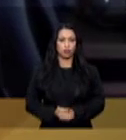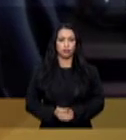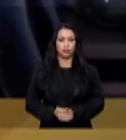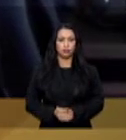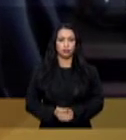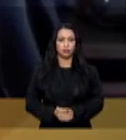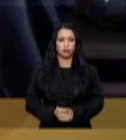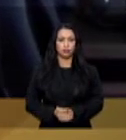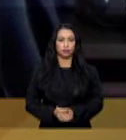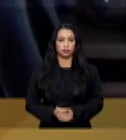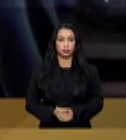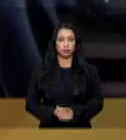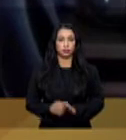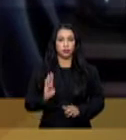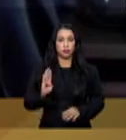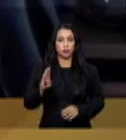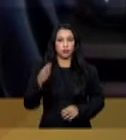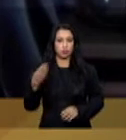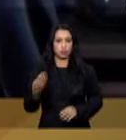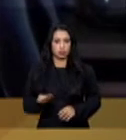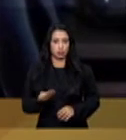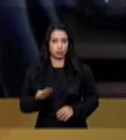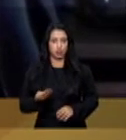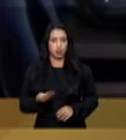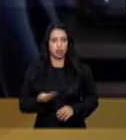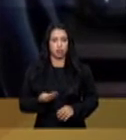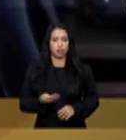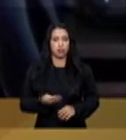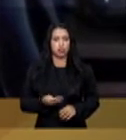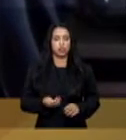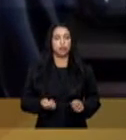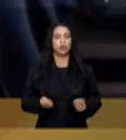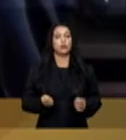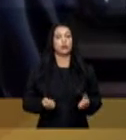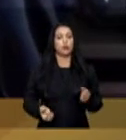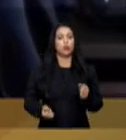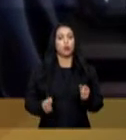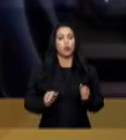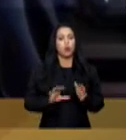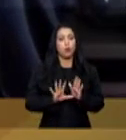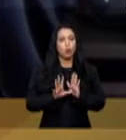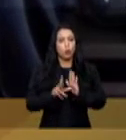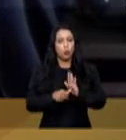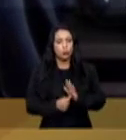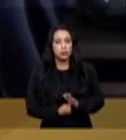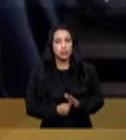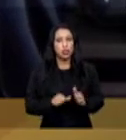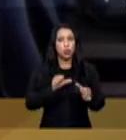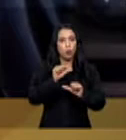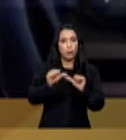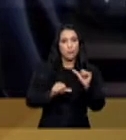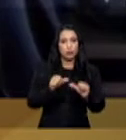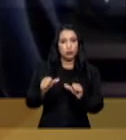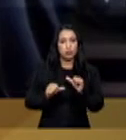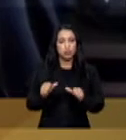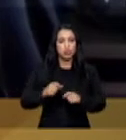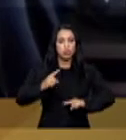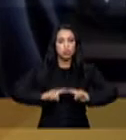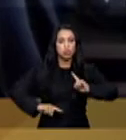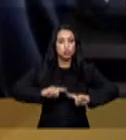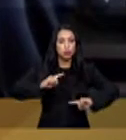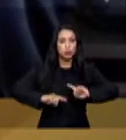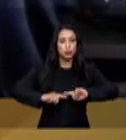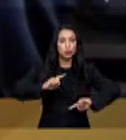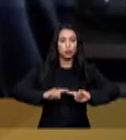falsificação, corrupção, adulteração ou alteração de produto destinado a